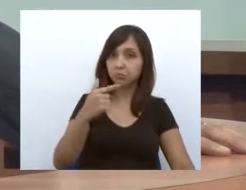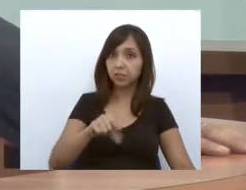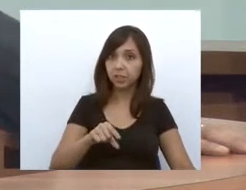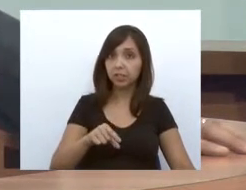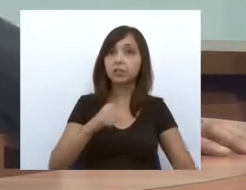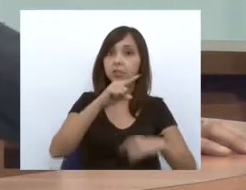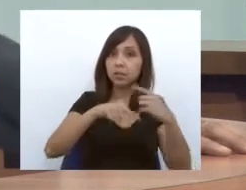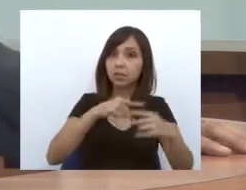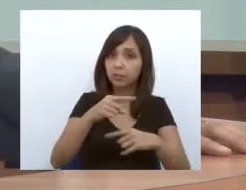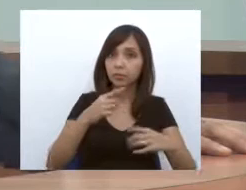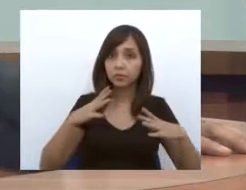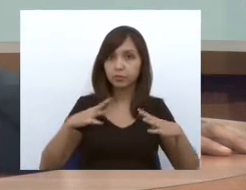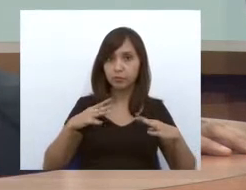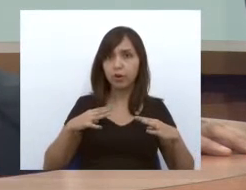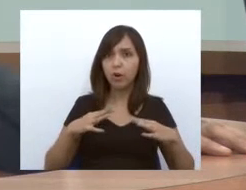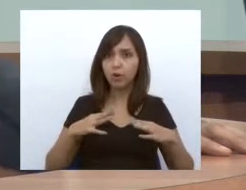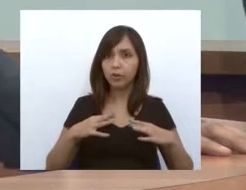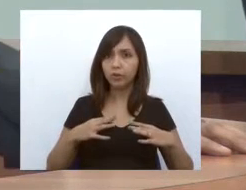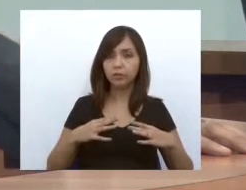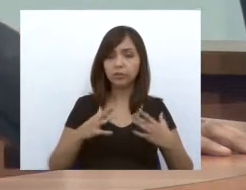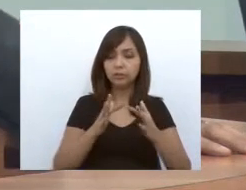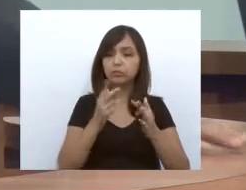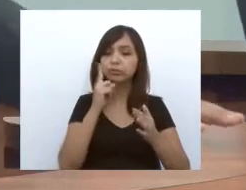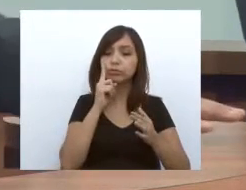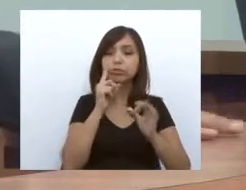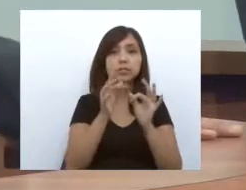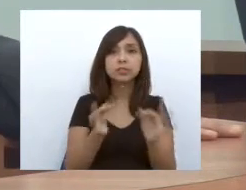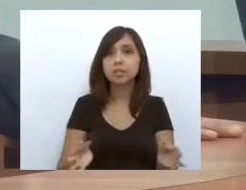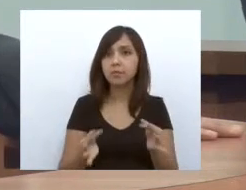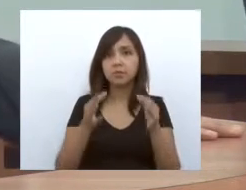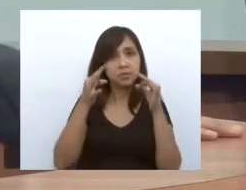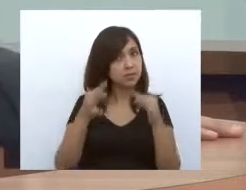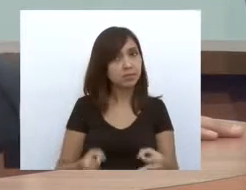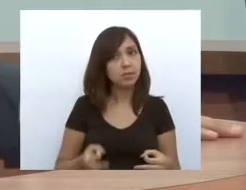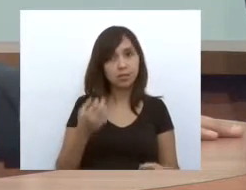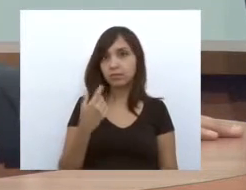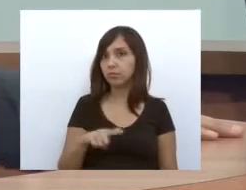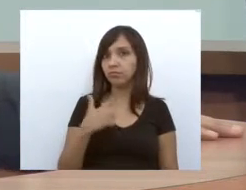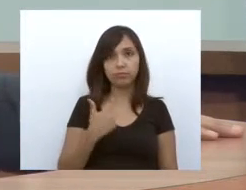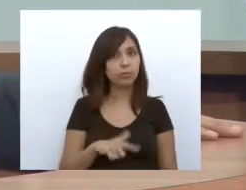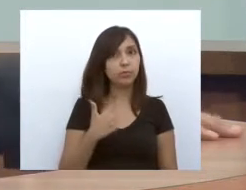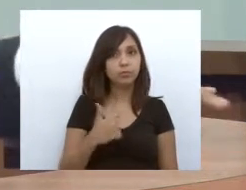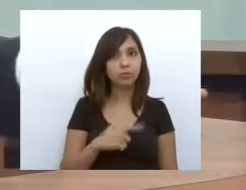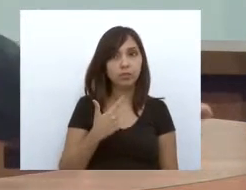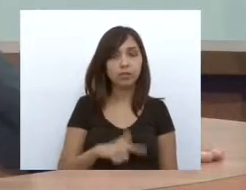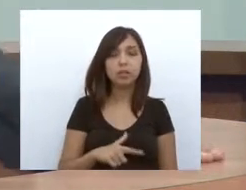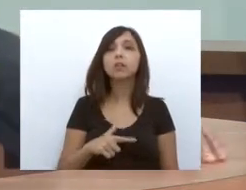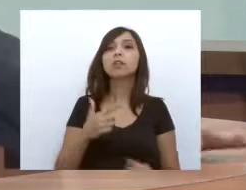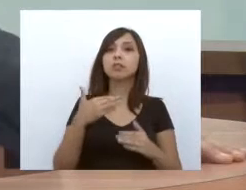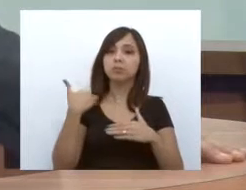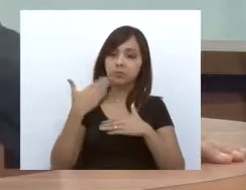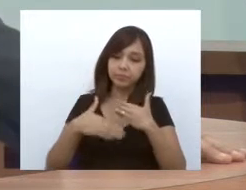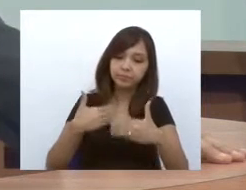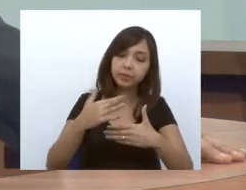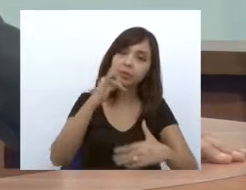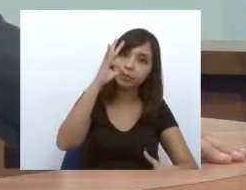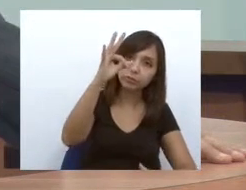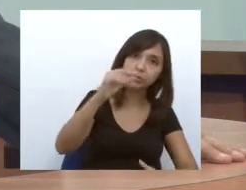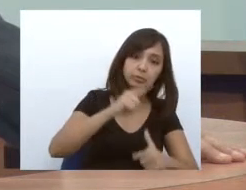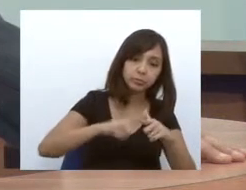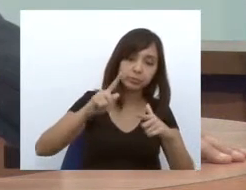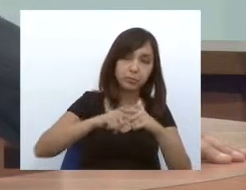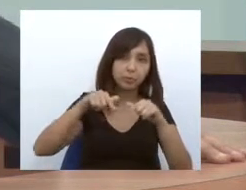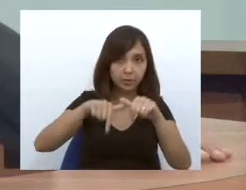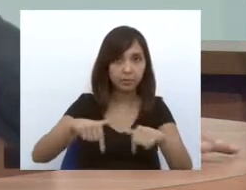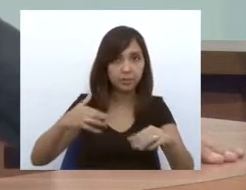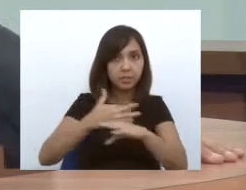recebem a folga, estão recebendo um dia simples. Isto não é correto, não é legal, isso vai trazer problemas futuros para a nossa